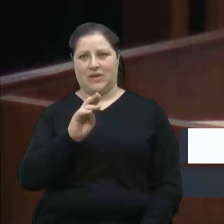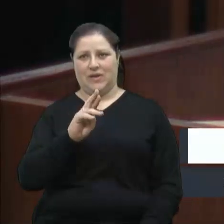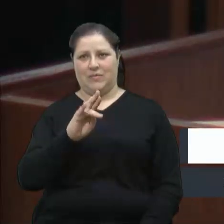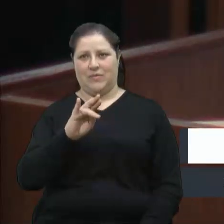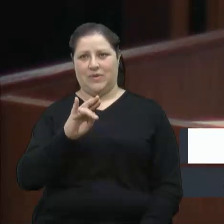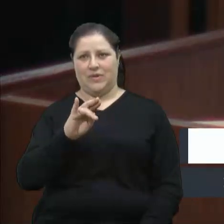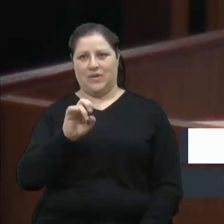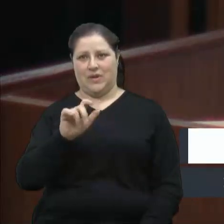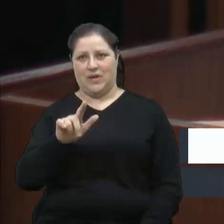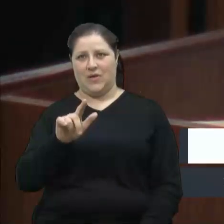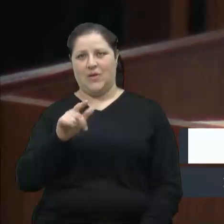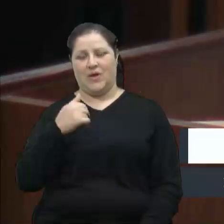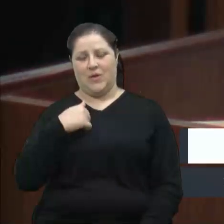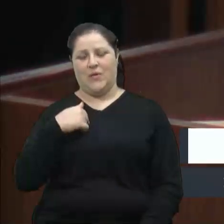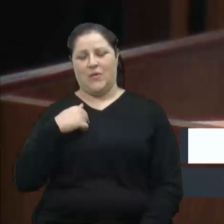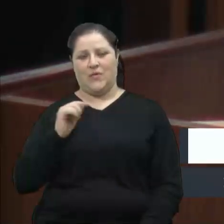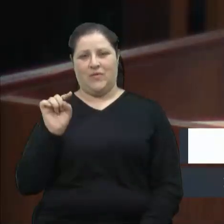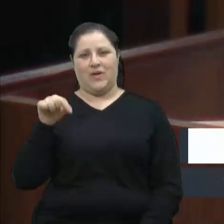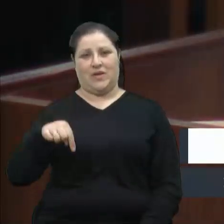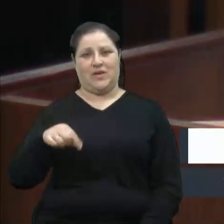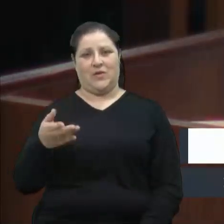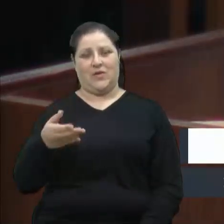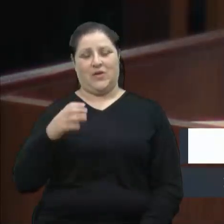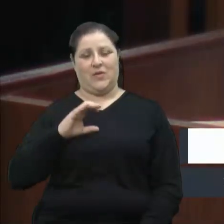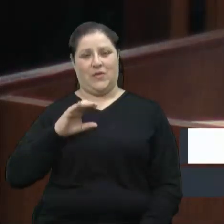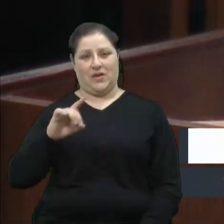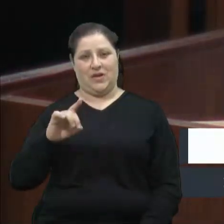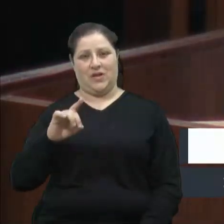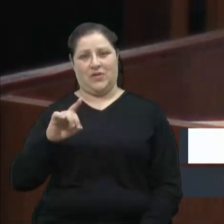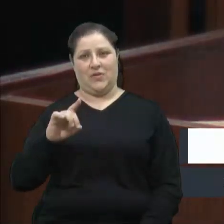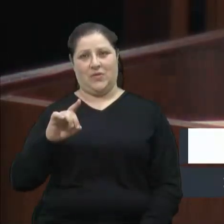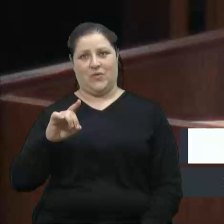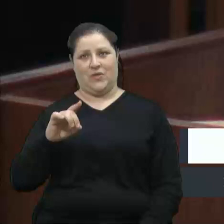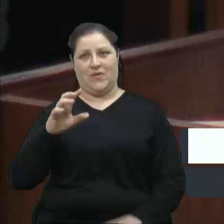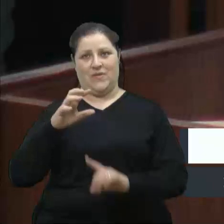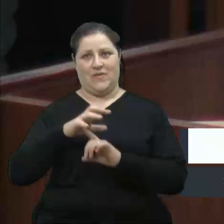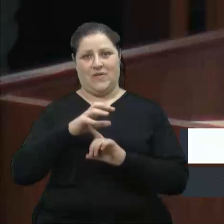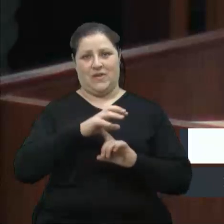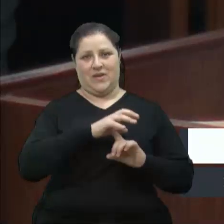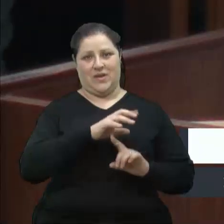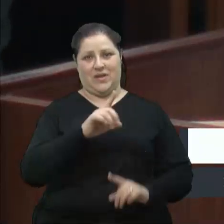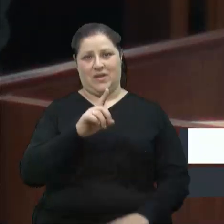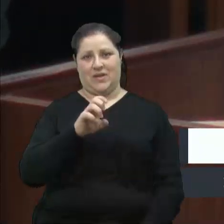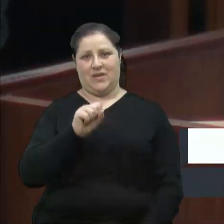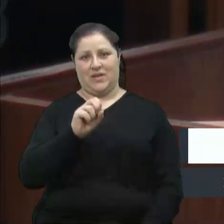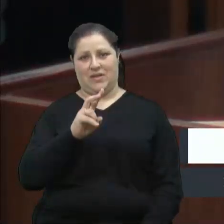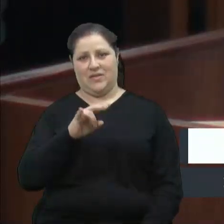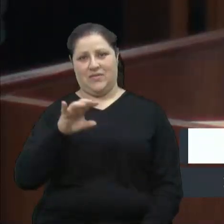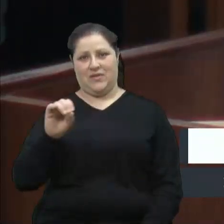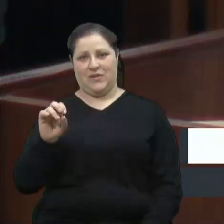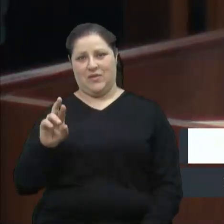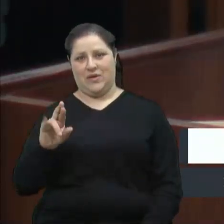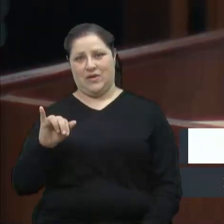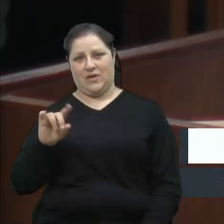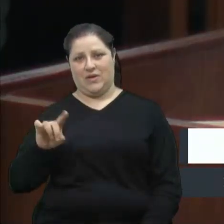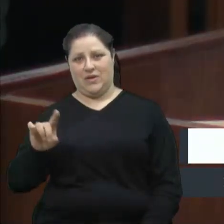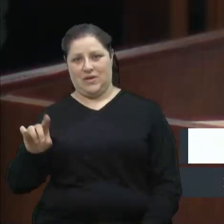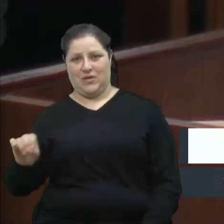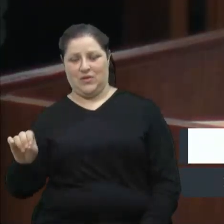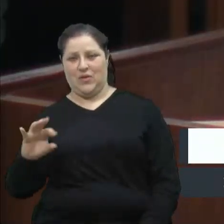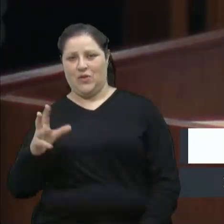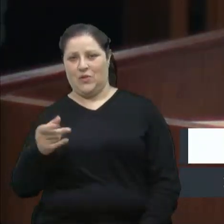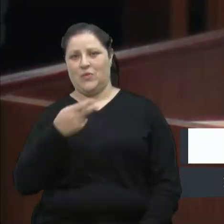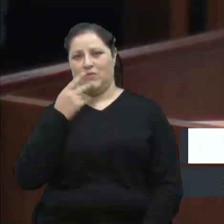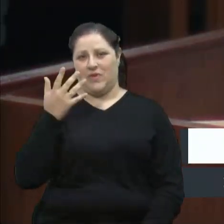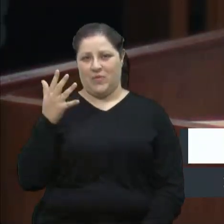Desvio Risso. Tá? A nossa feira, todo mundo aqui hoje dando parabéns para alguém, então parabéns especial vai